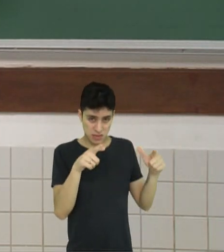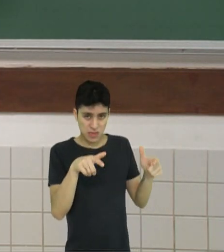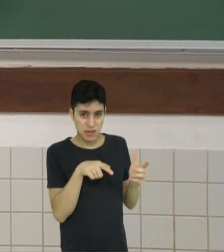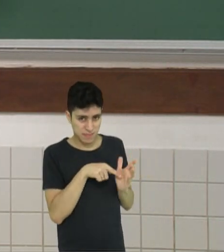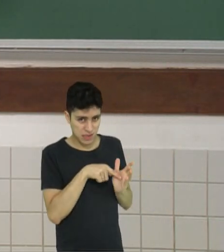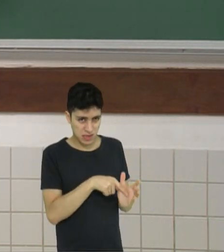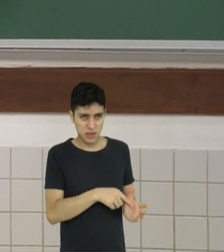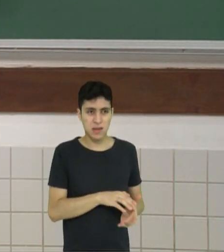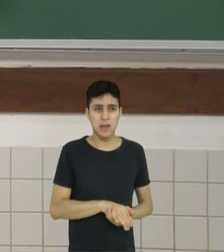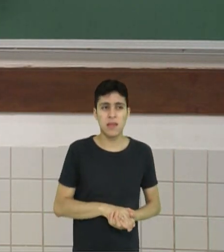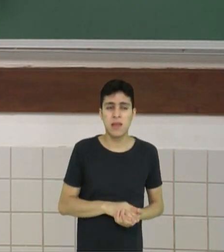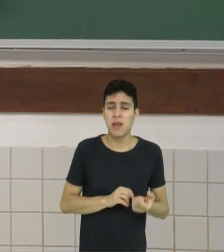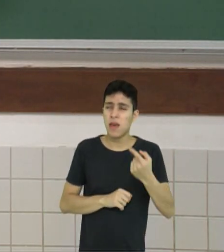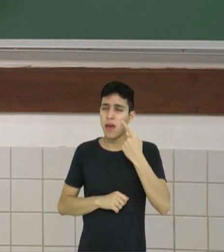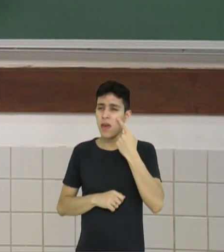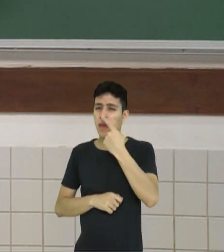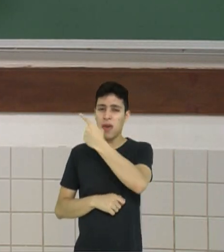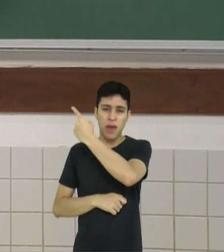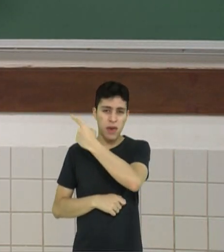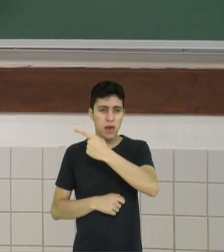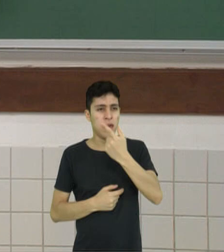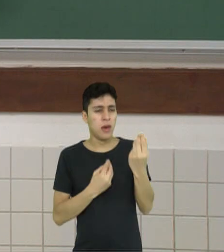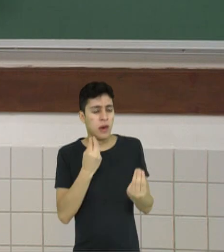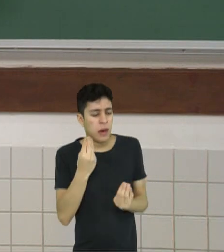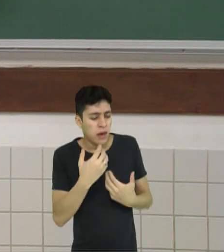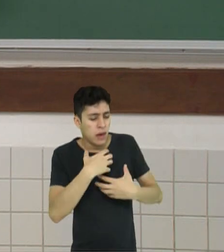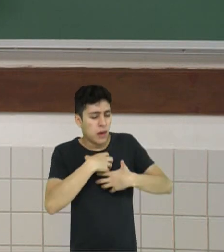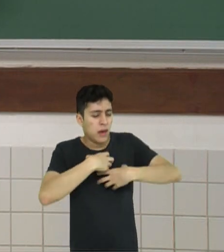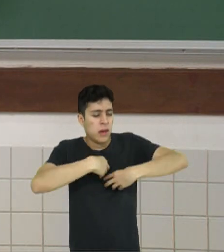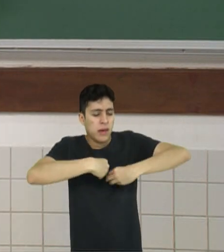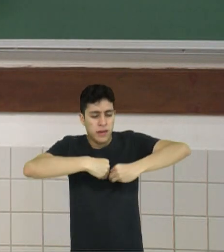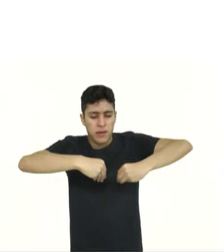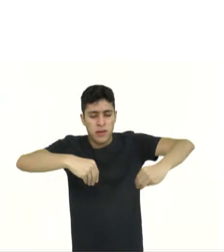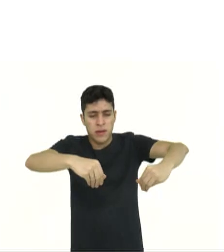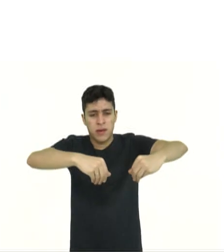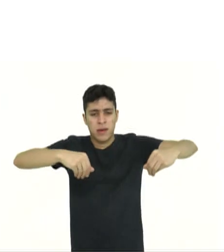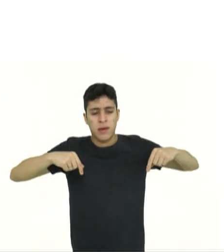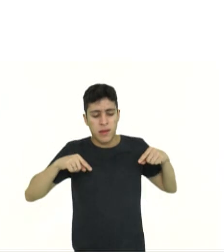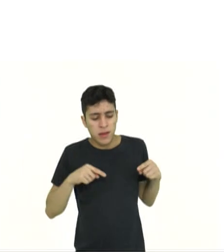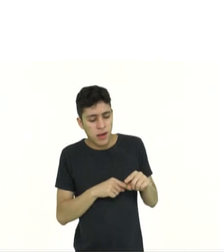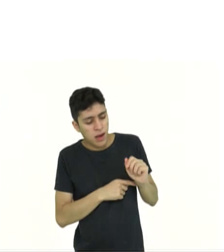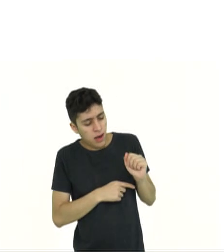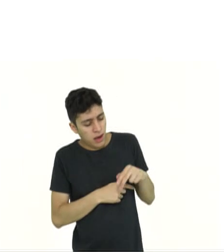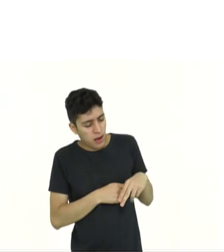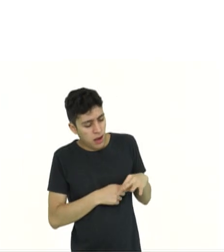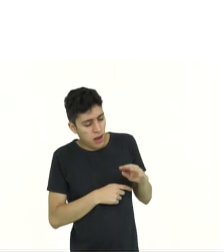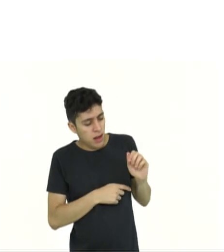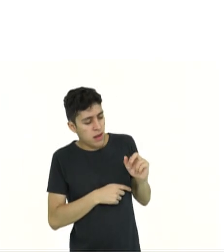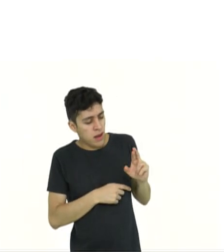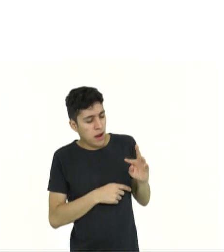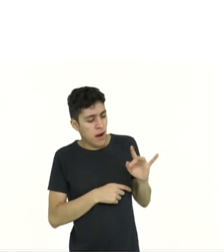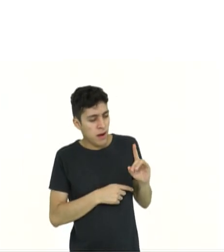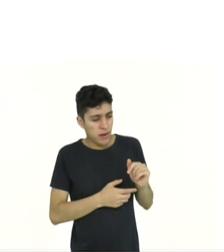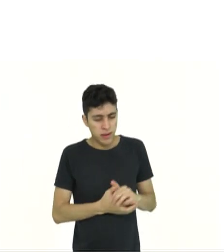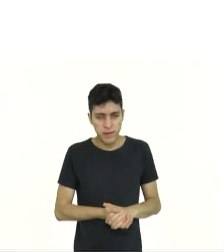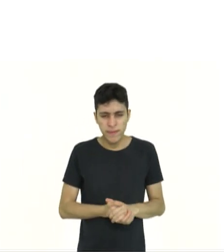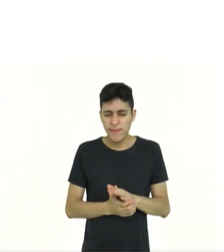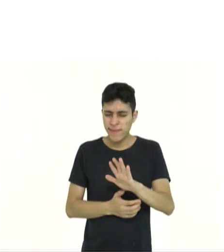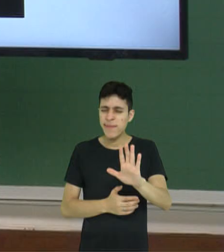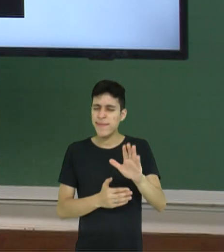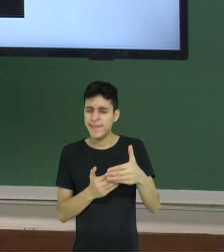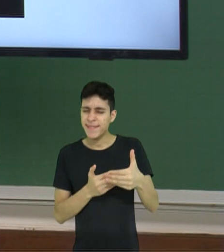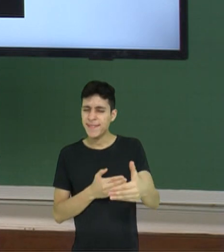essa configuração aqui de relevo e tudo mais na Antártida. Nós vamos ver mais alguns mapas para a gente conhecer melhor